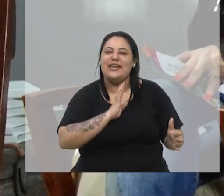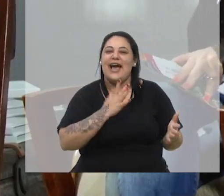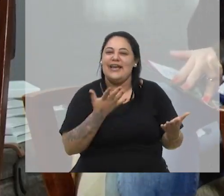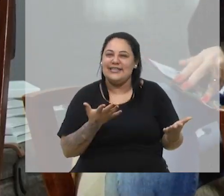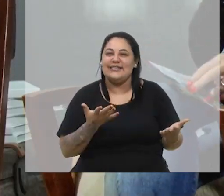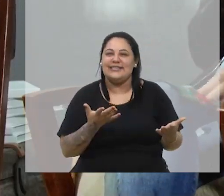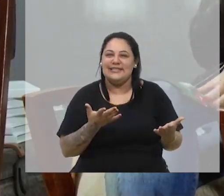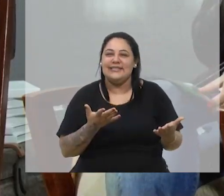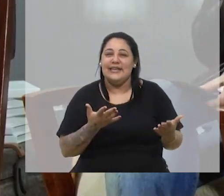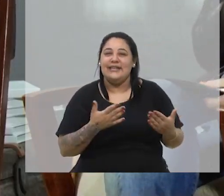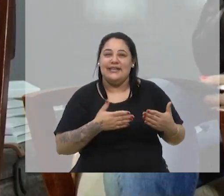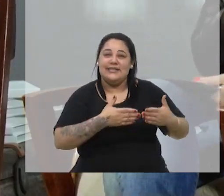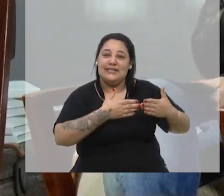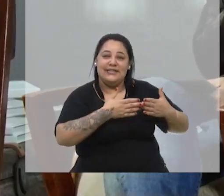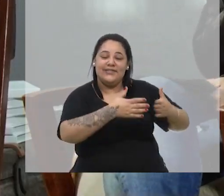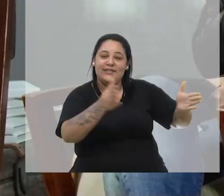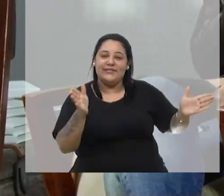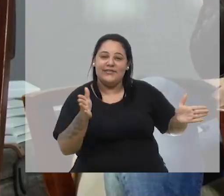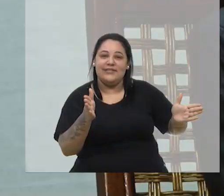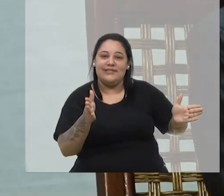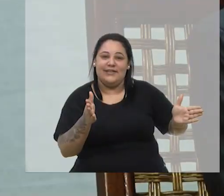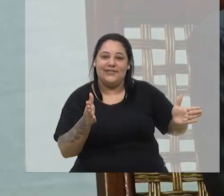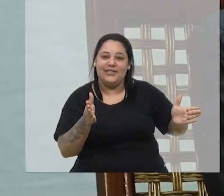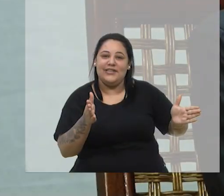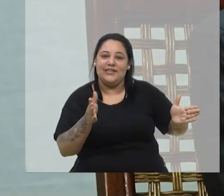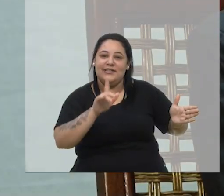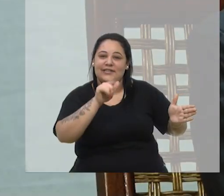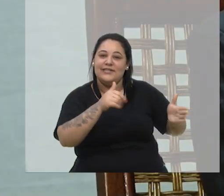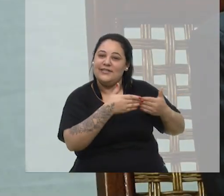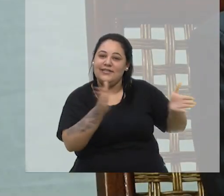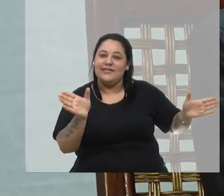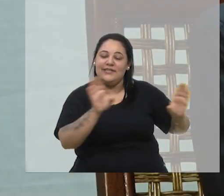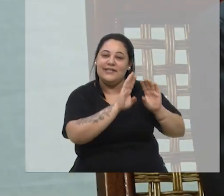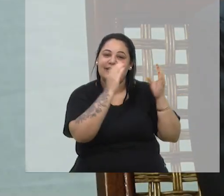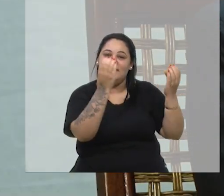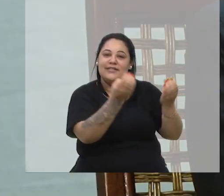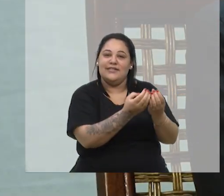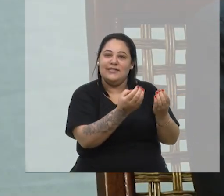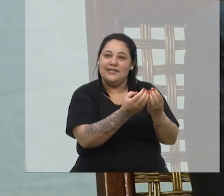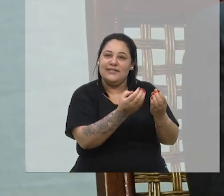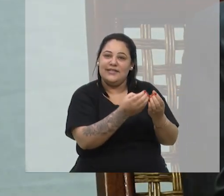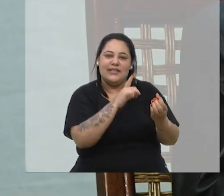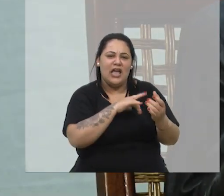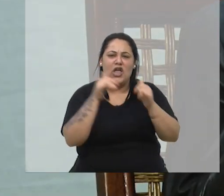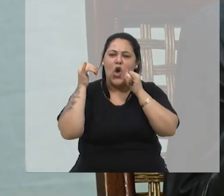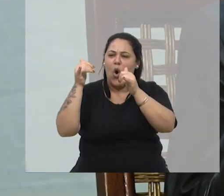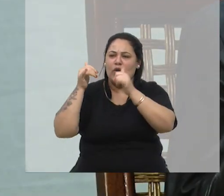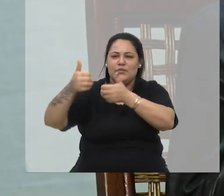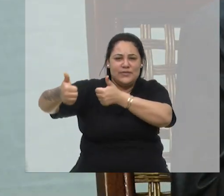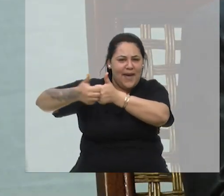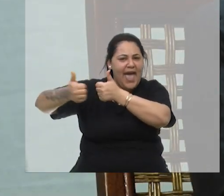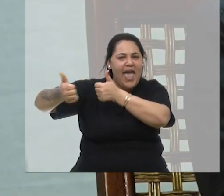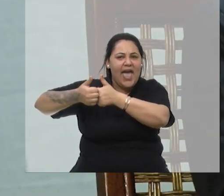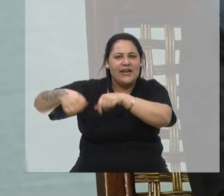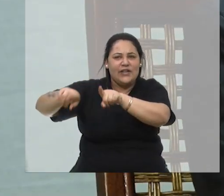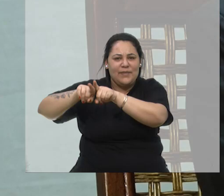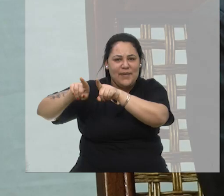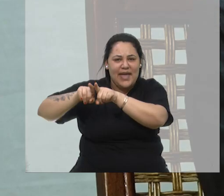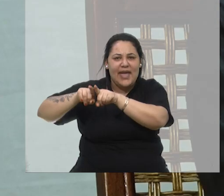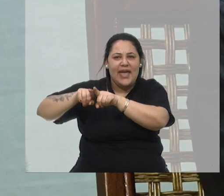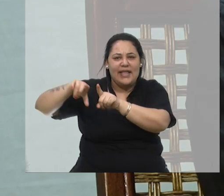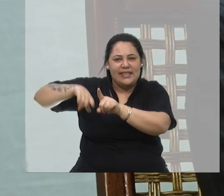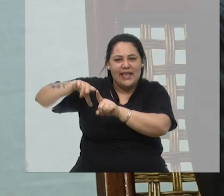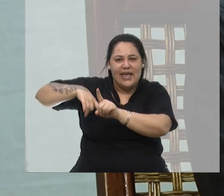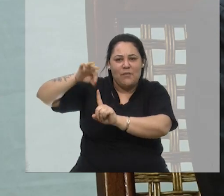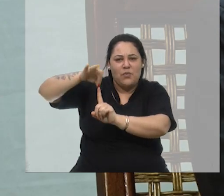chegar. Ah, aqui é importante reforçar que é gratuito. Isso, né? Acessível, gratuito e aberto, né, a toda a comunidade. E na Praça